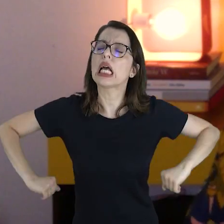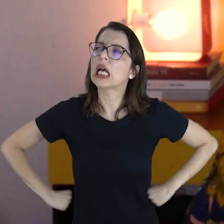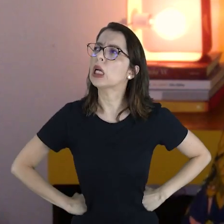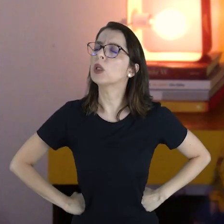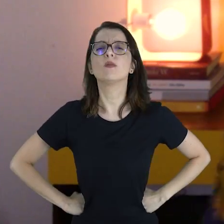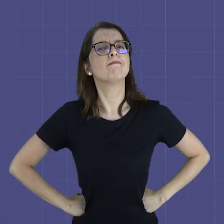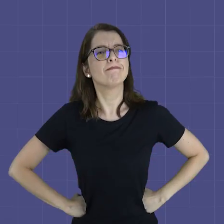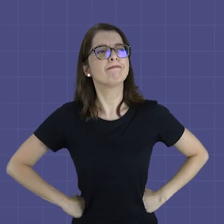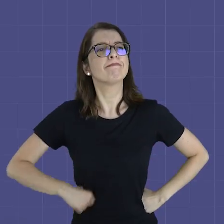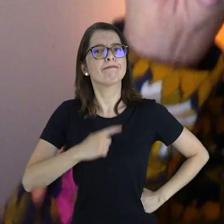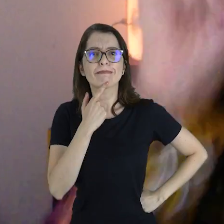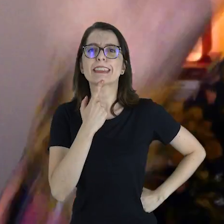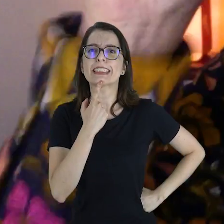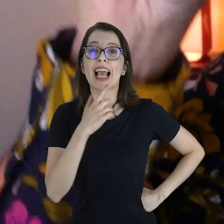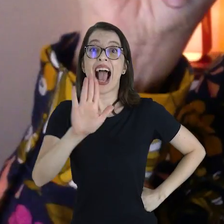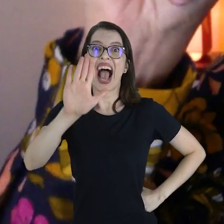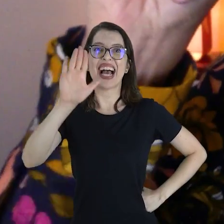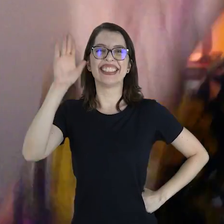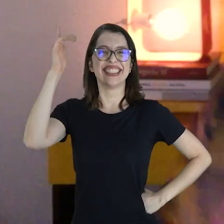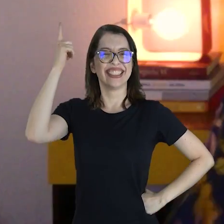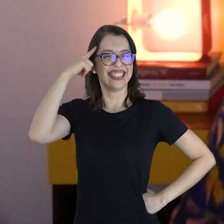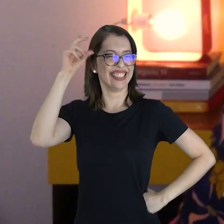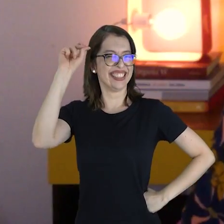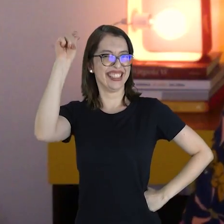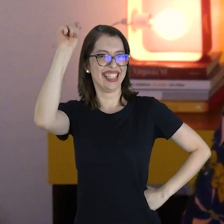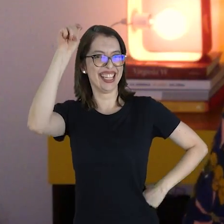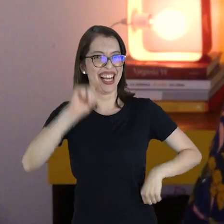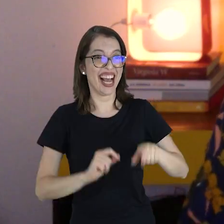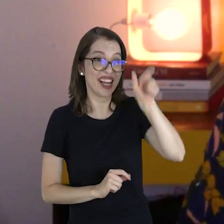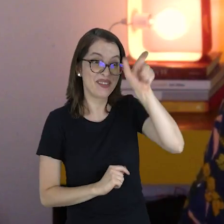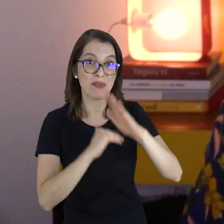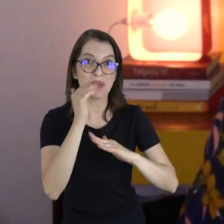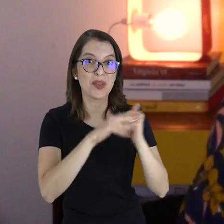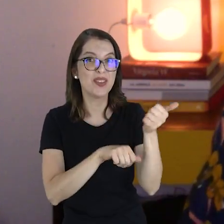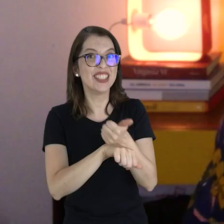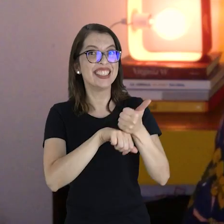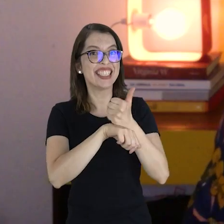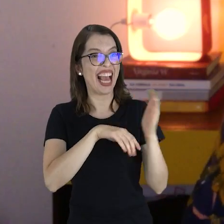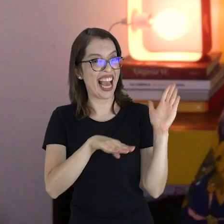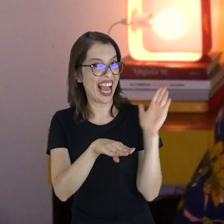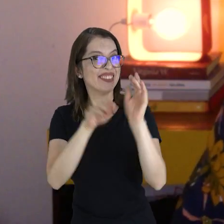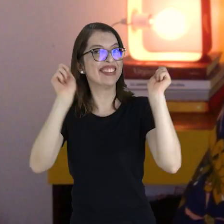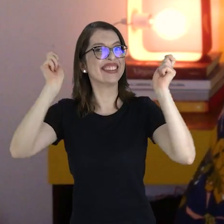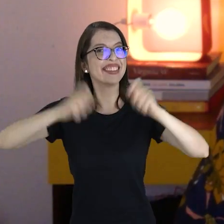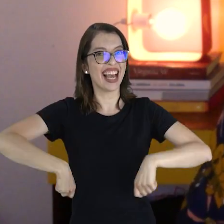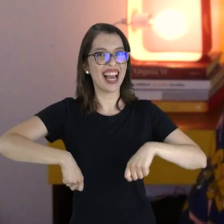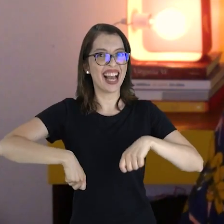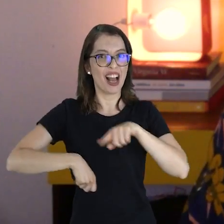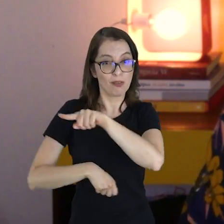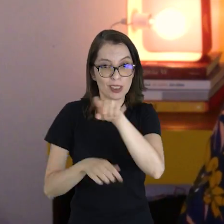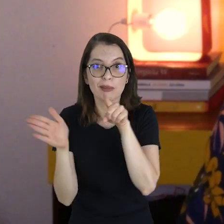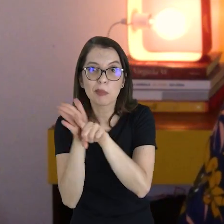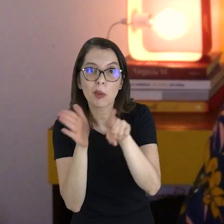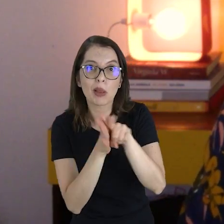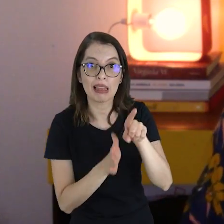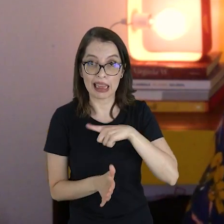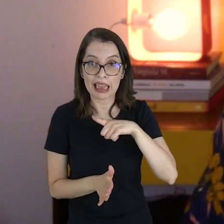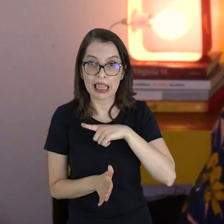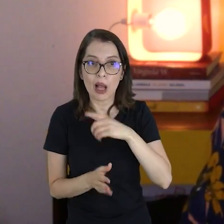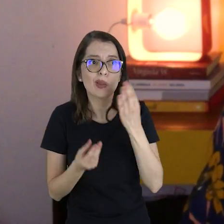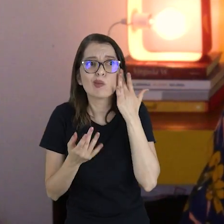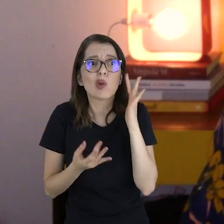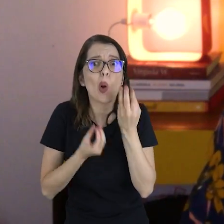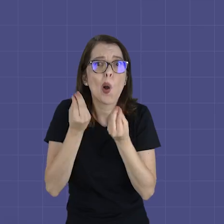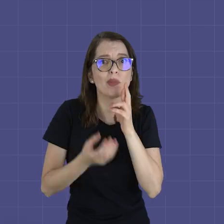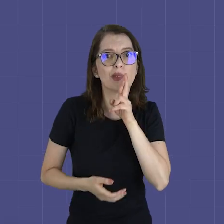me responder? Já sei! Eu preciso da ajuda de uma especialista. Afinal, se você tem perguntas e não sabe